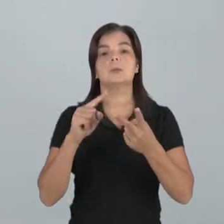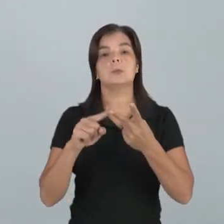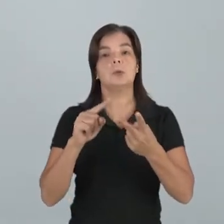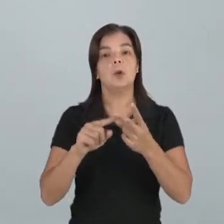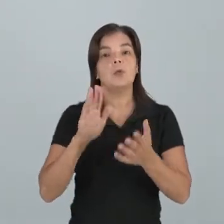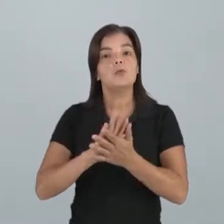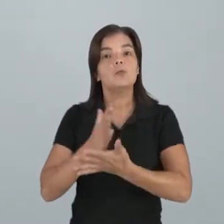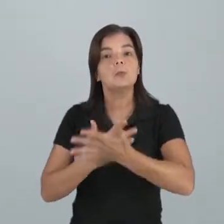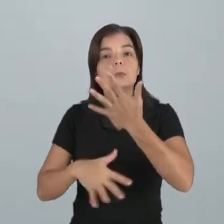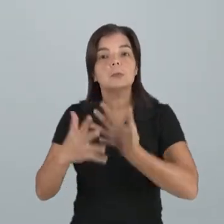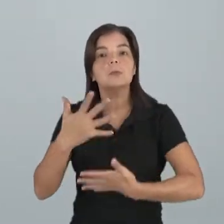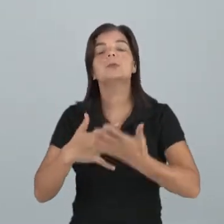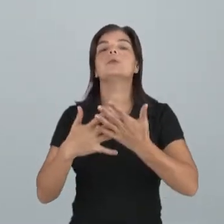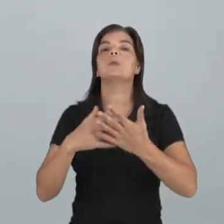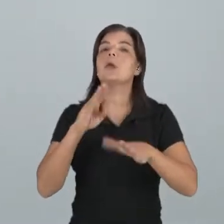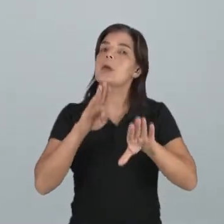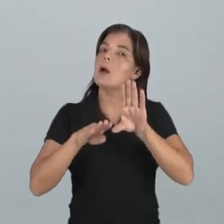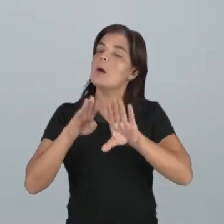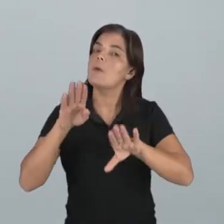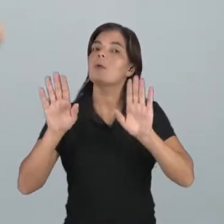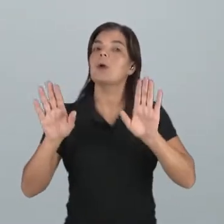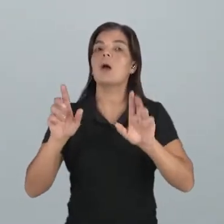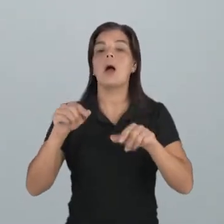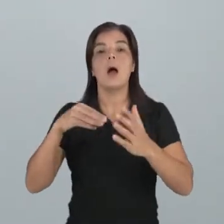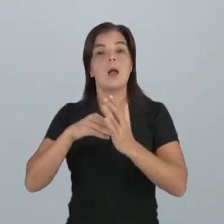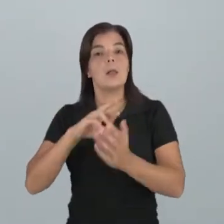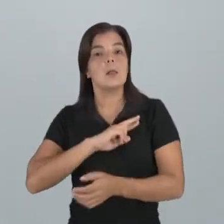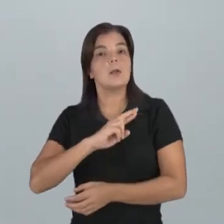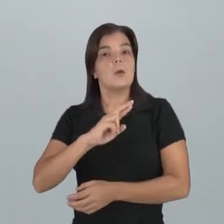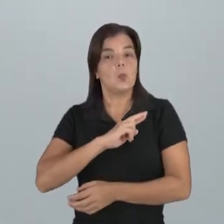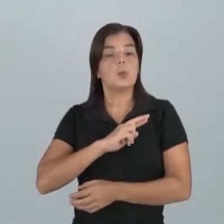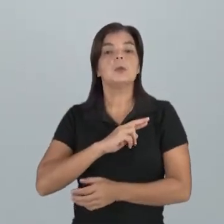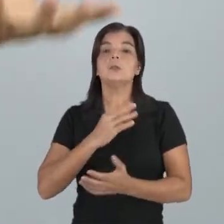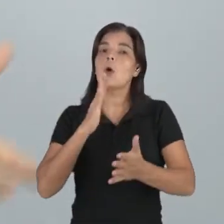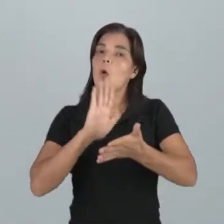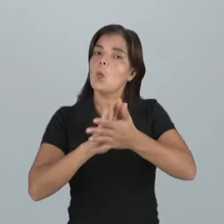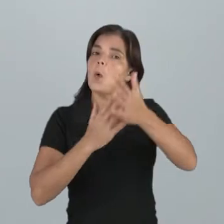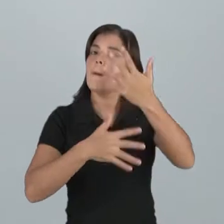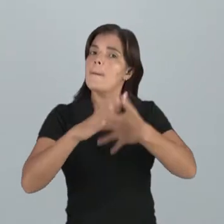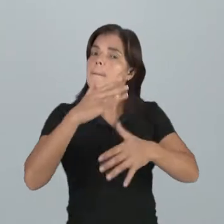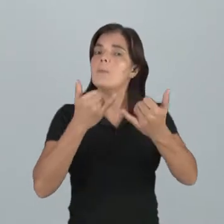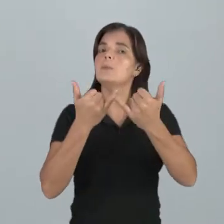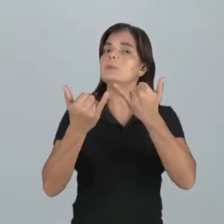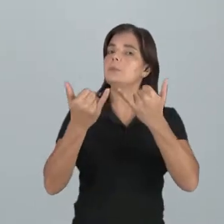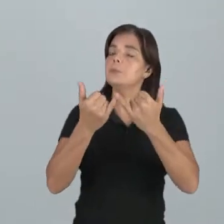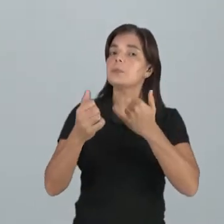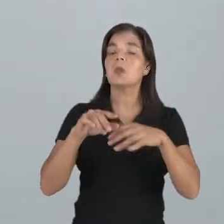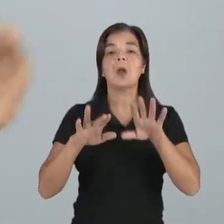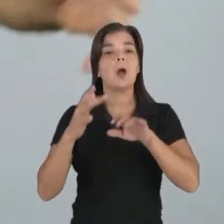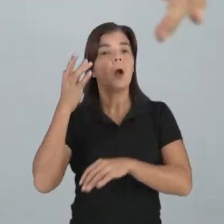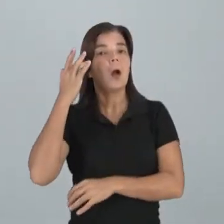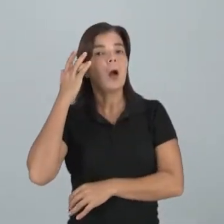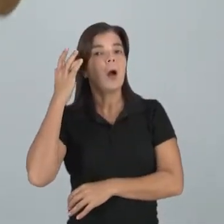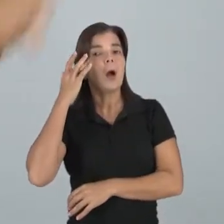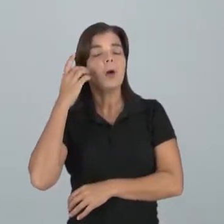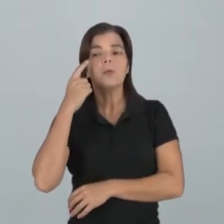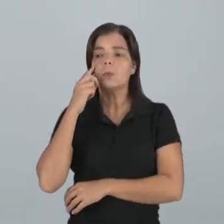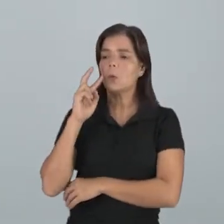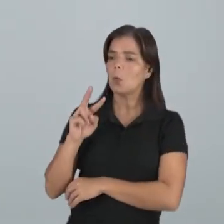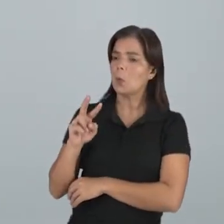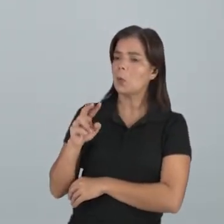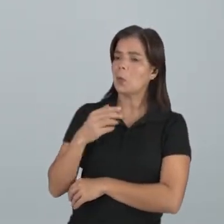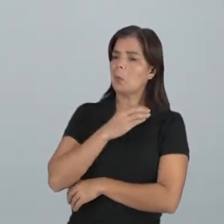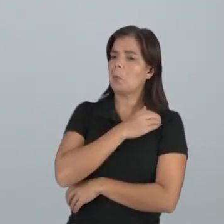de celebração. E, às vezes, até as religiões têm celebrações muito parecidas que a gente, às vezes, fica olhando